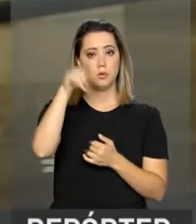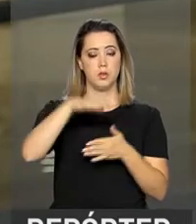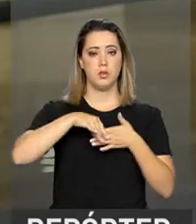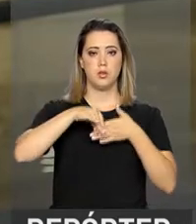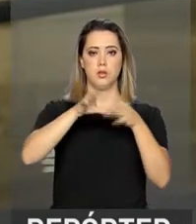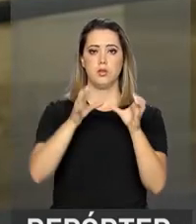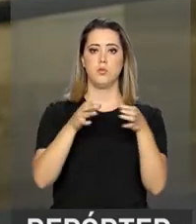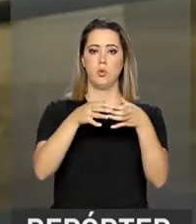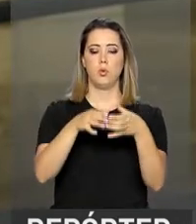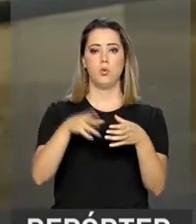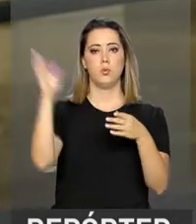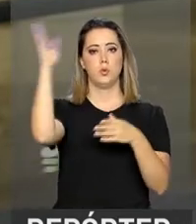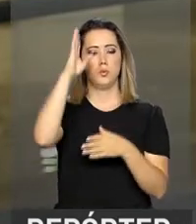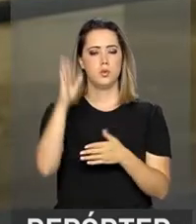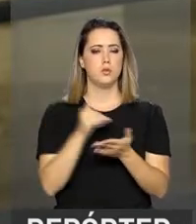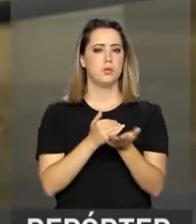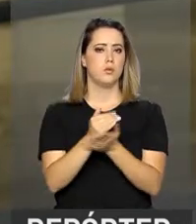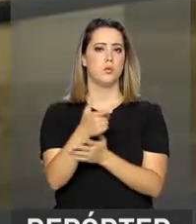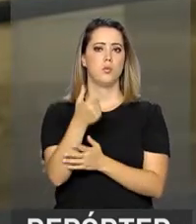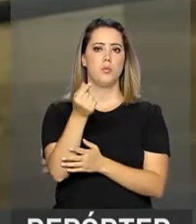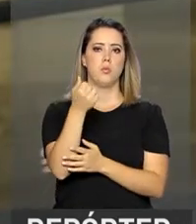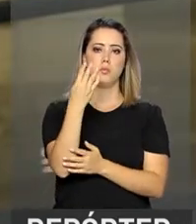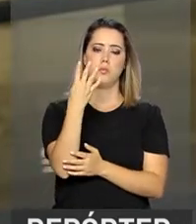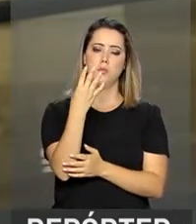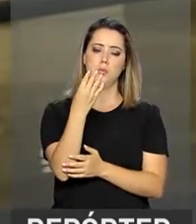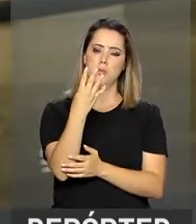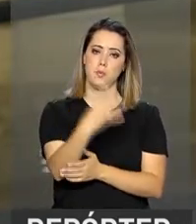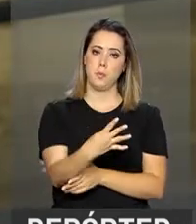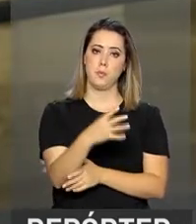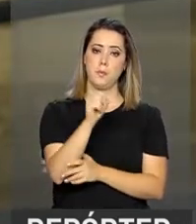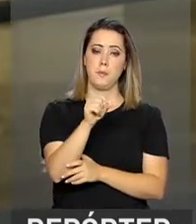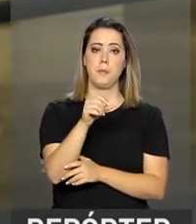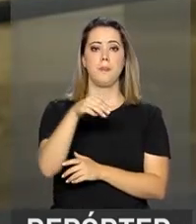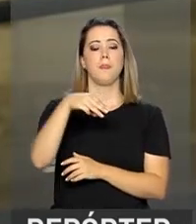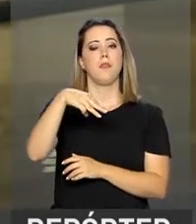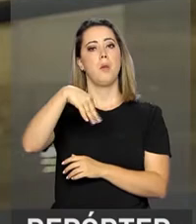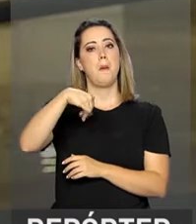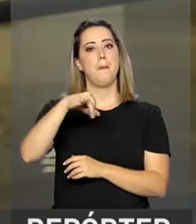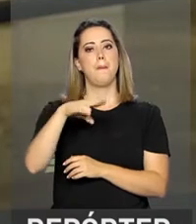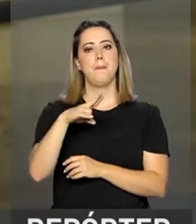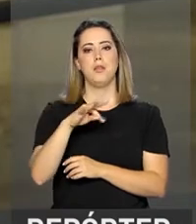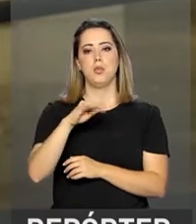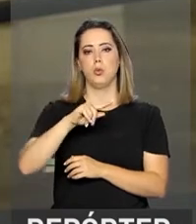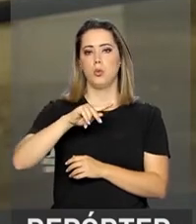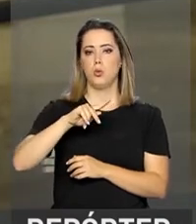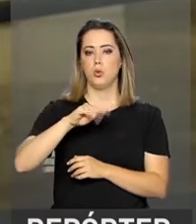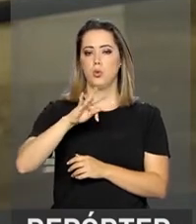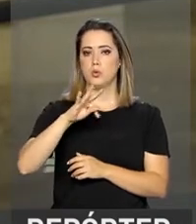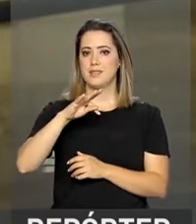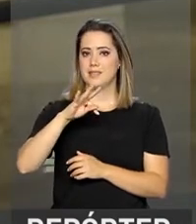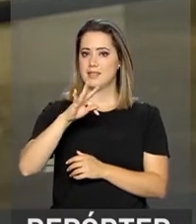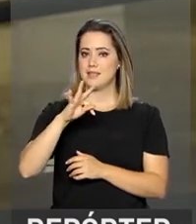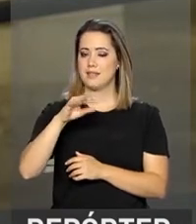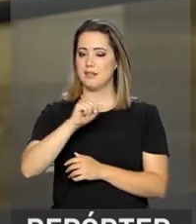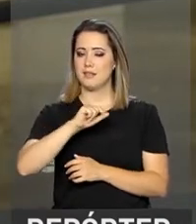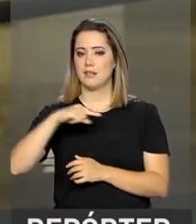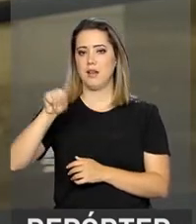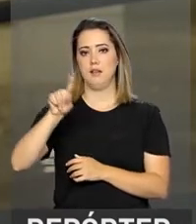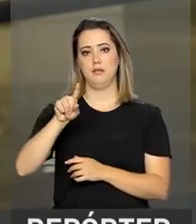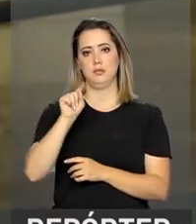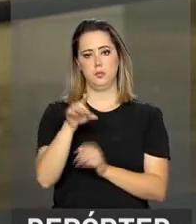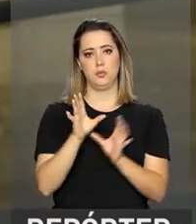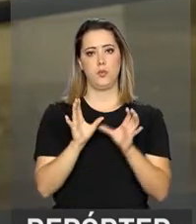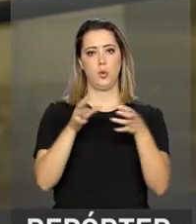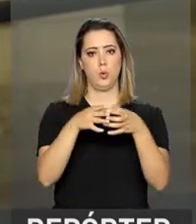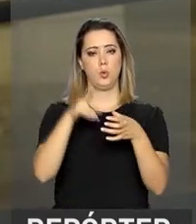pelas tropas brasileiras desde 2004. A MINUSTAH, Missão das Nações Unidas para a Estabilização do Haiti,